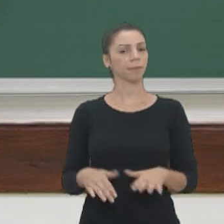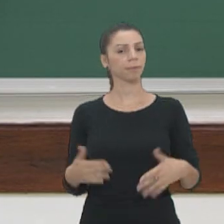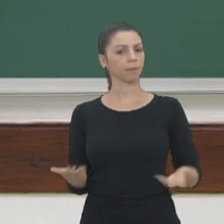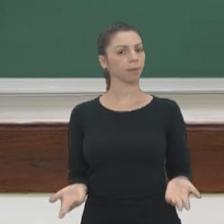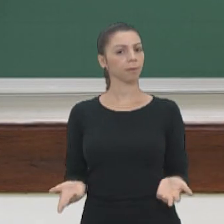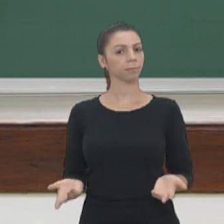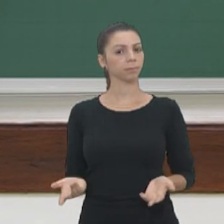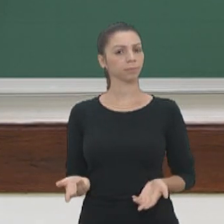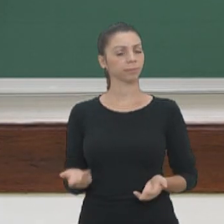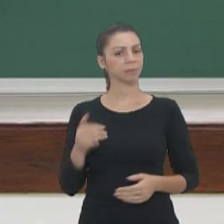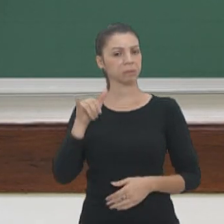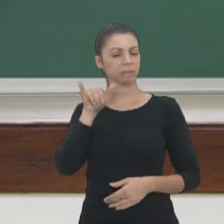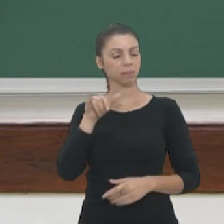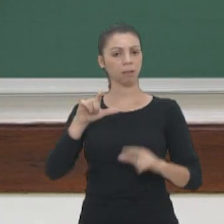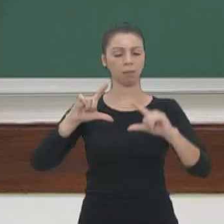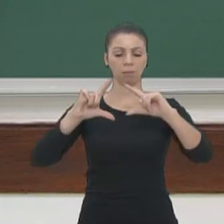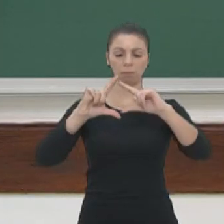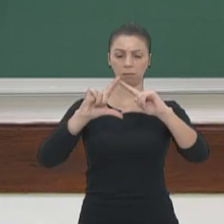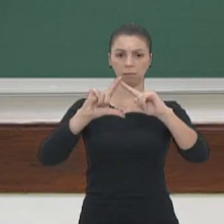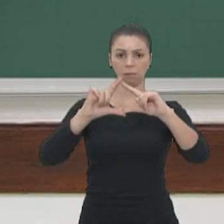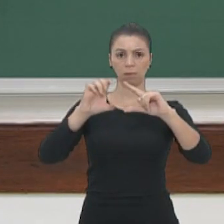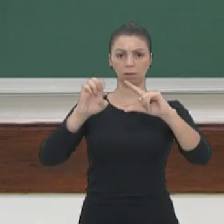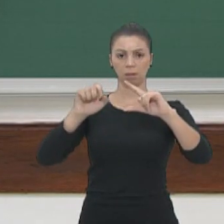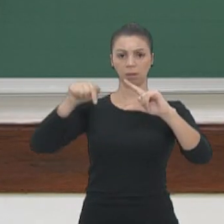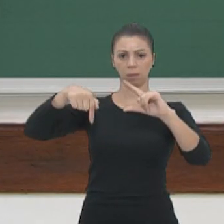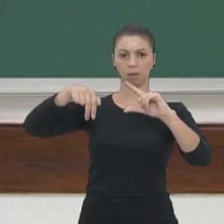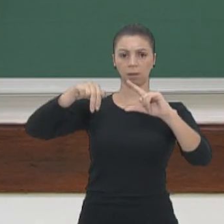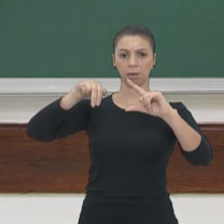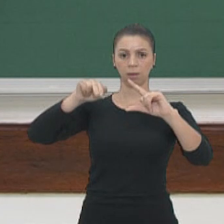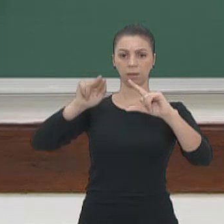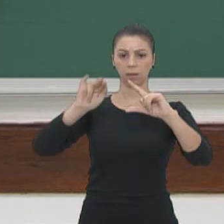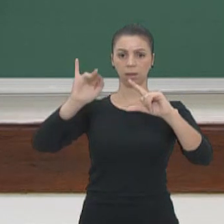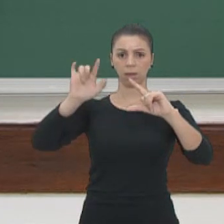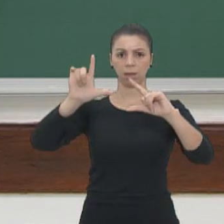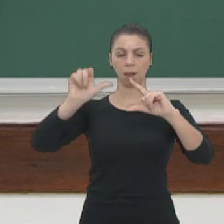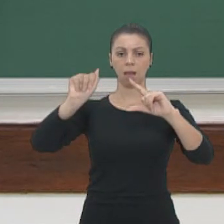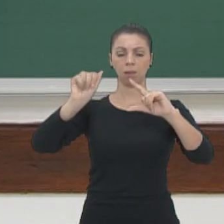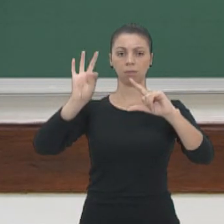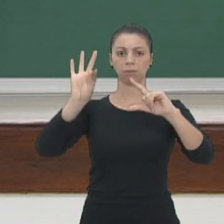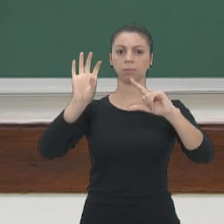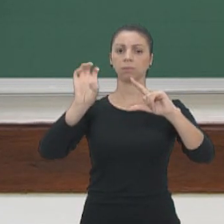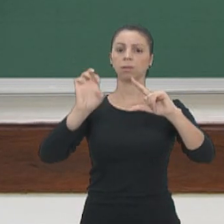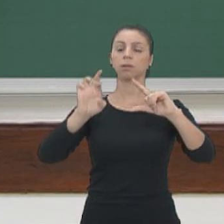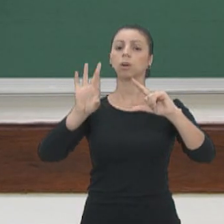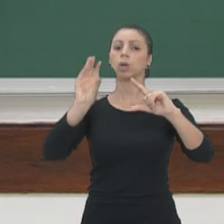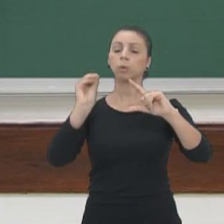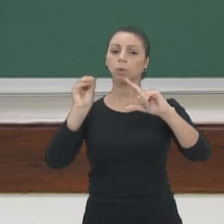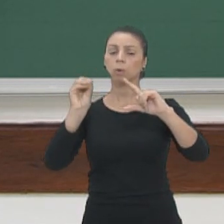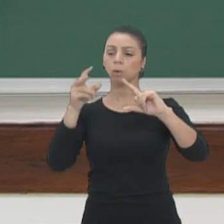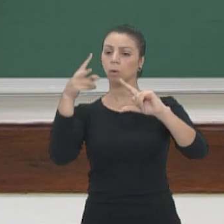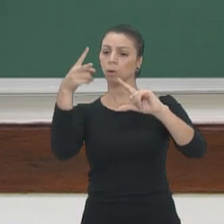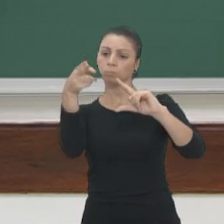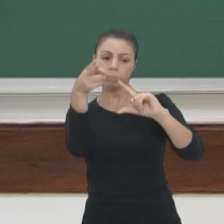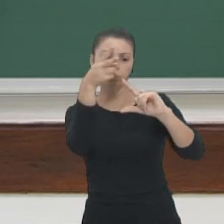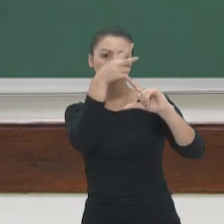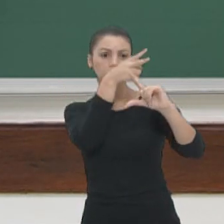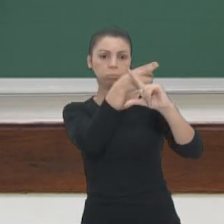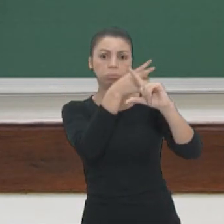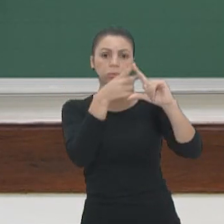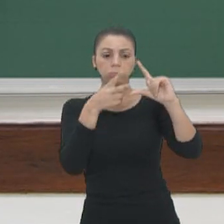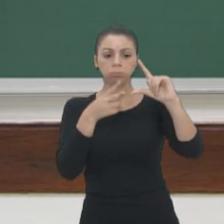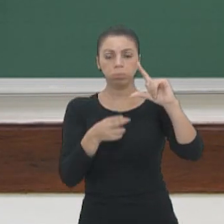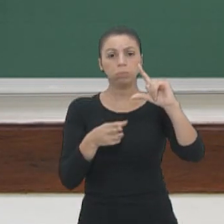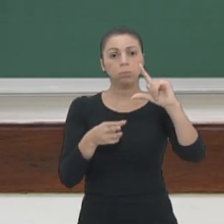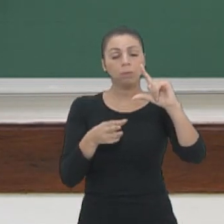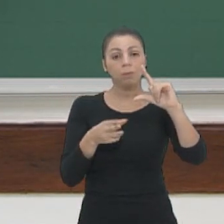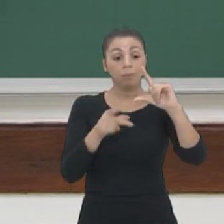Então, se ele é um triângulo equilátero e tem os 3 lados iguais, os ângulos também serão iguais. A